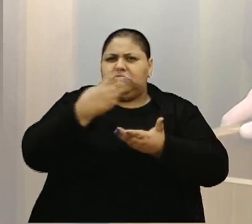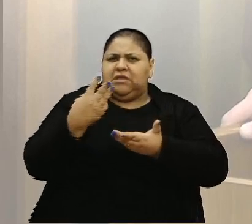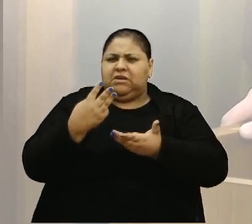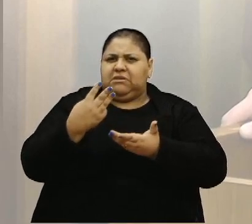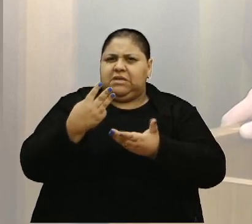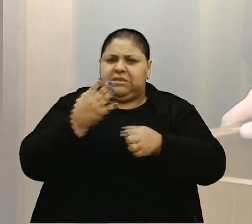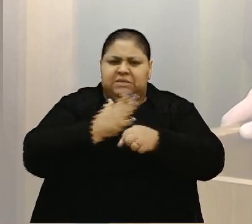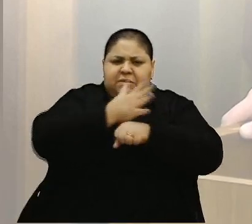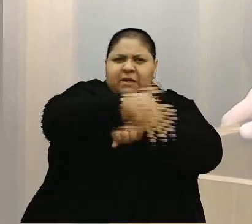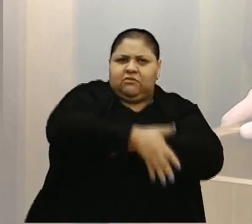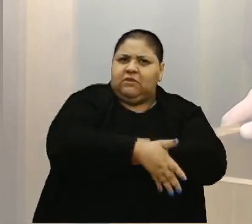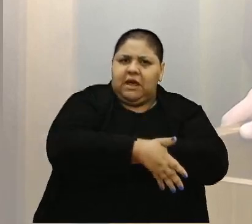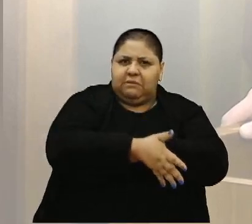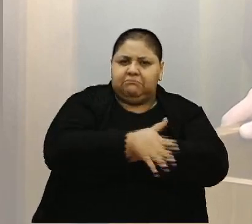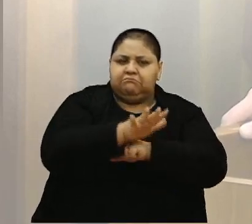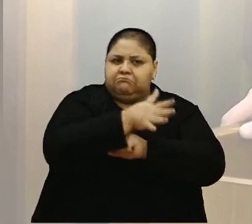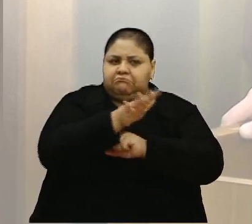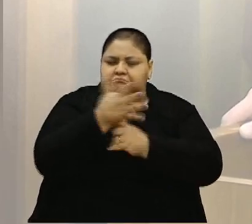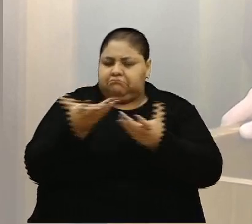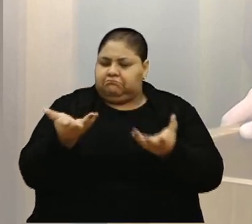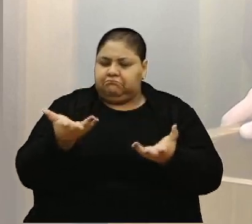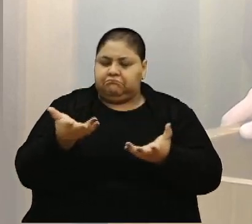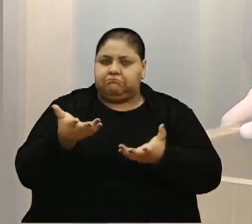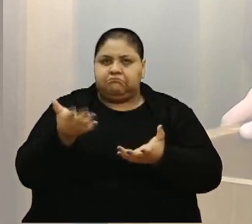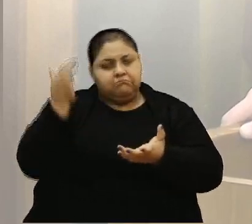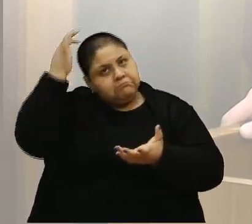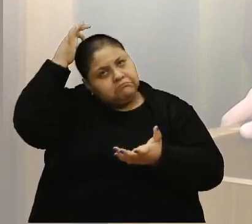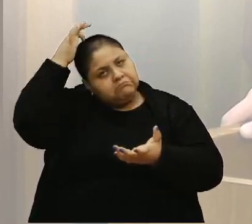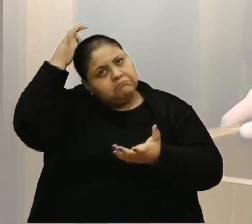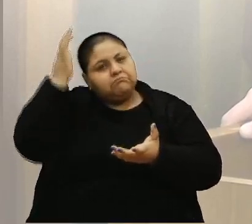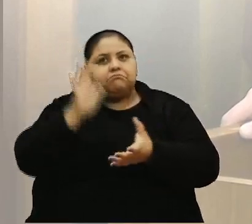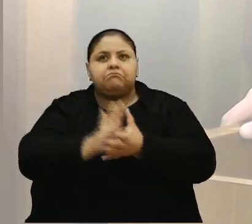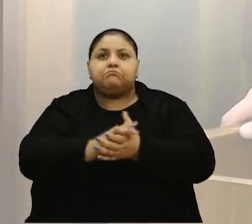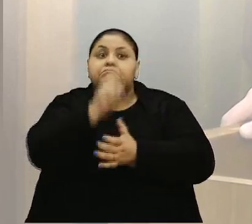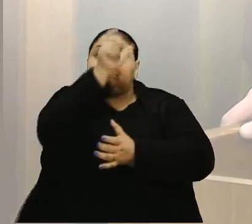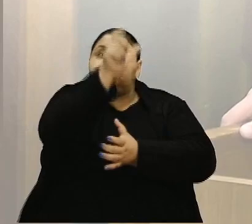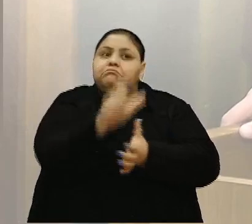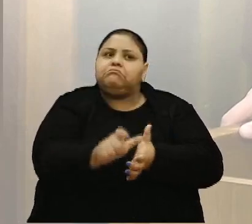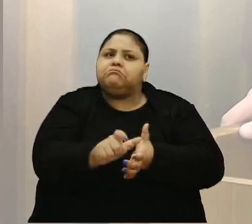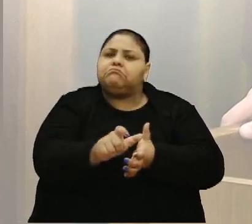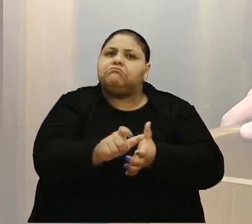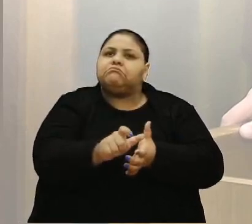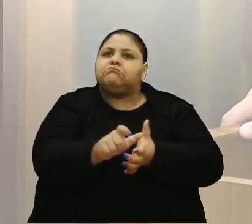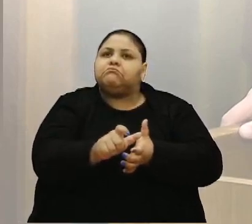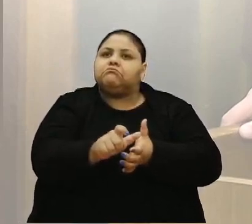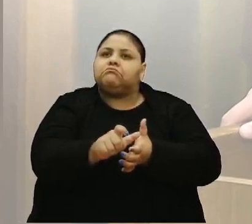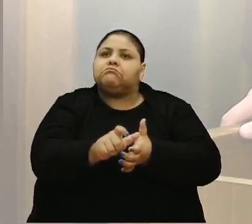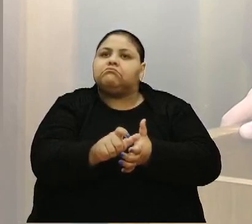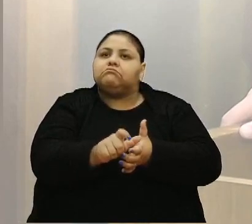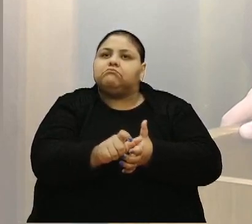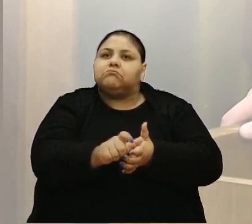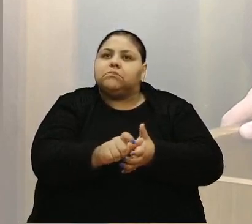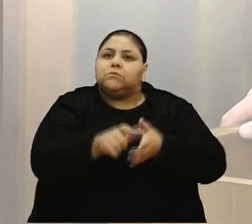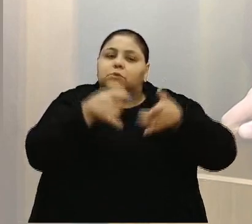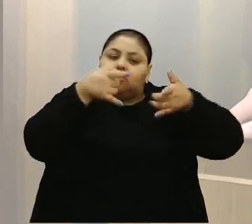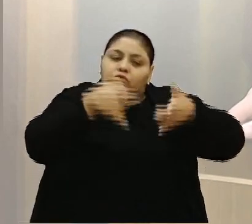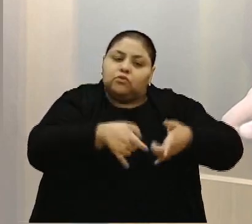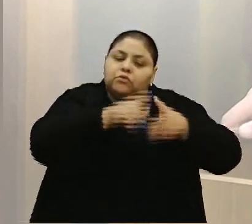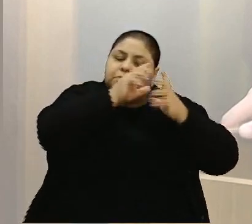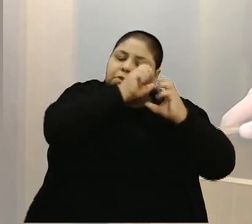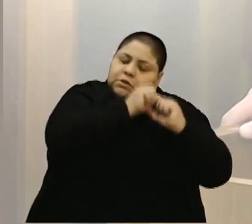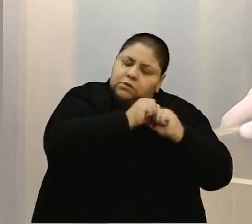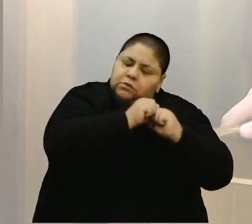da madrugada daquele dia, os moradores que estavam em suas camas começaram